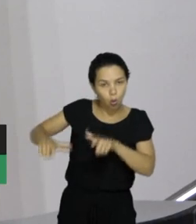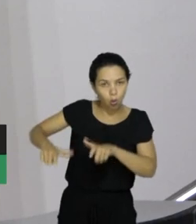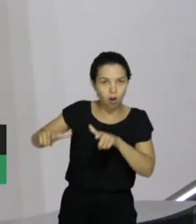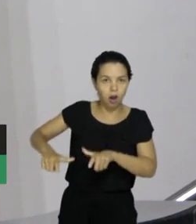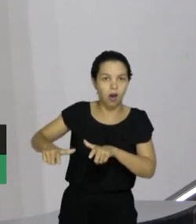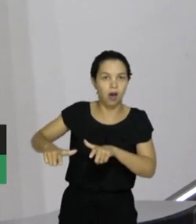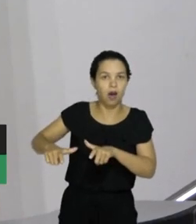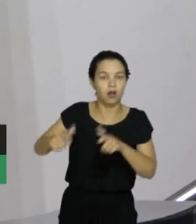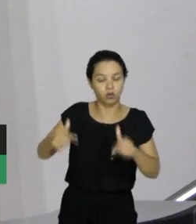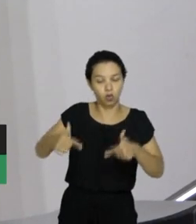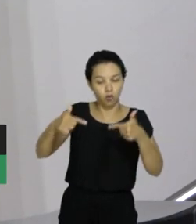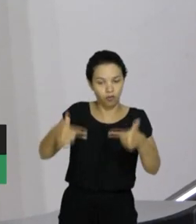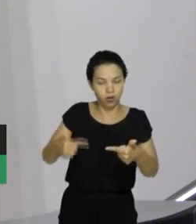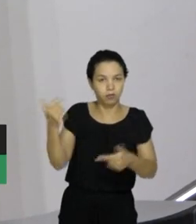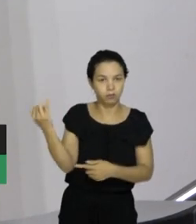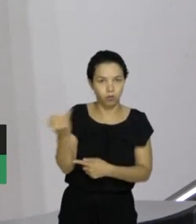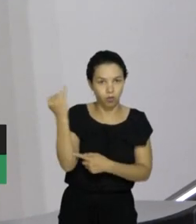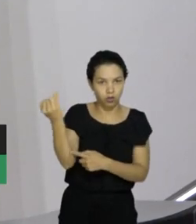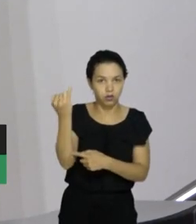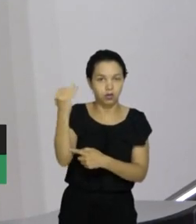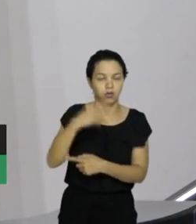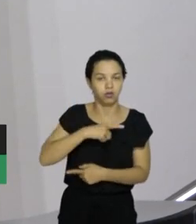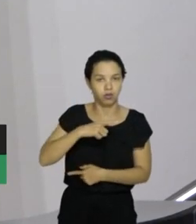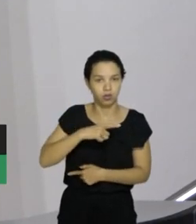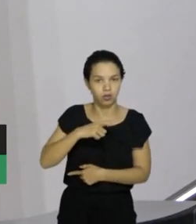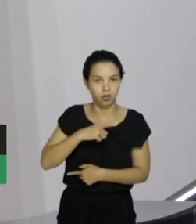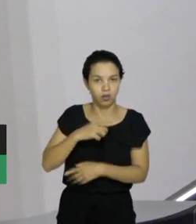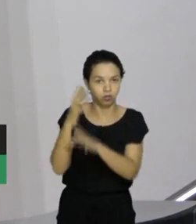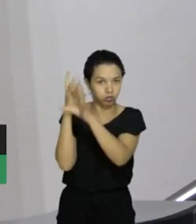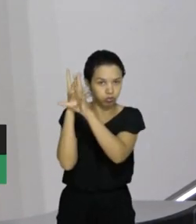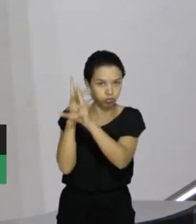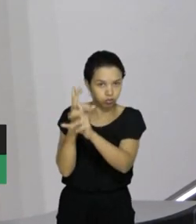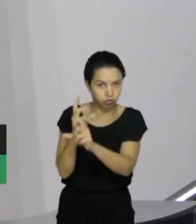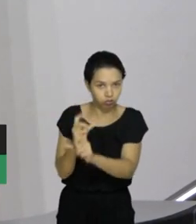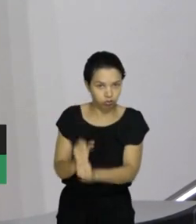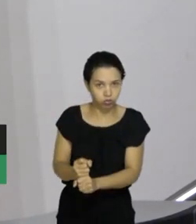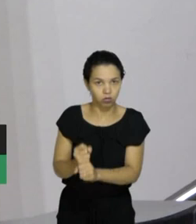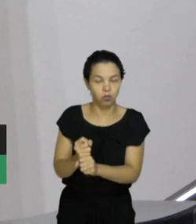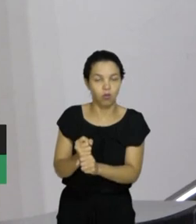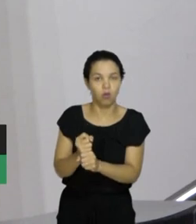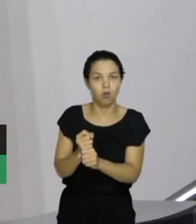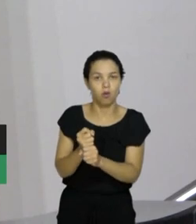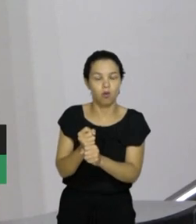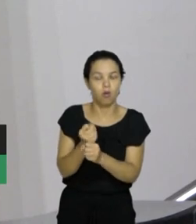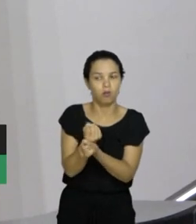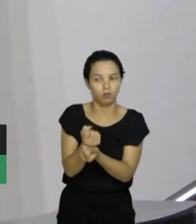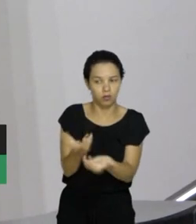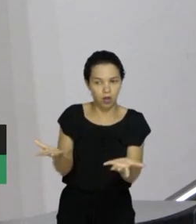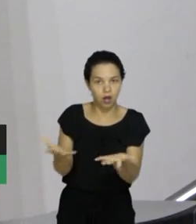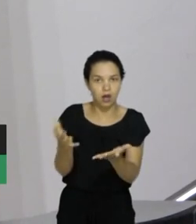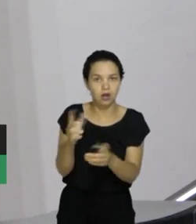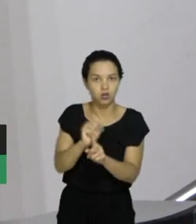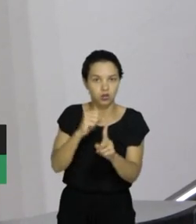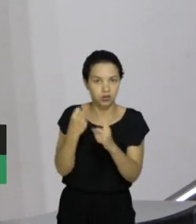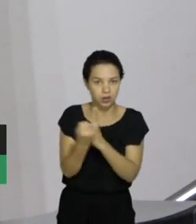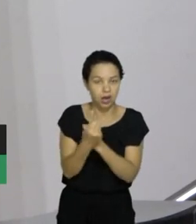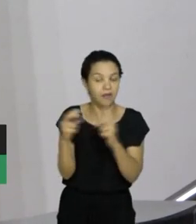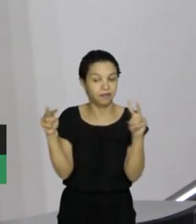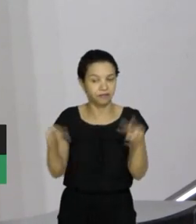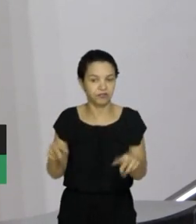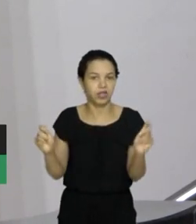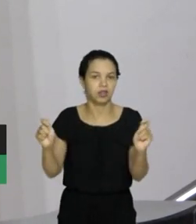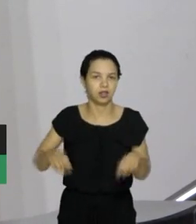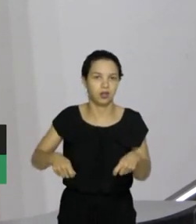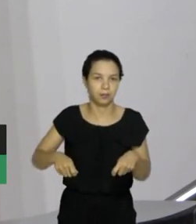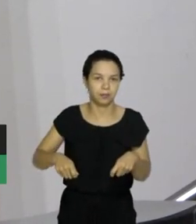frente passou a compilar e tornar disponível para toda a sociedade assim